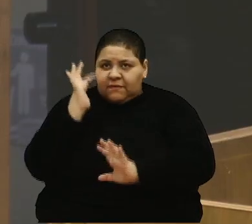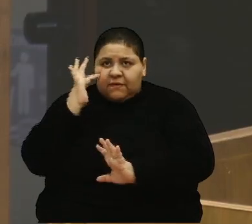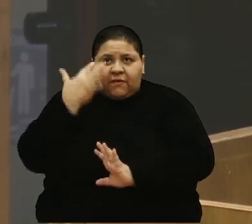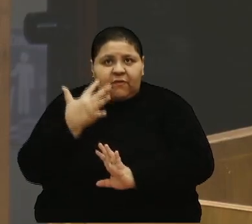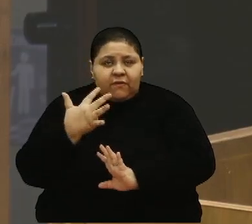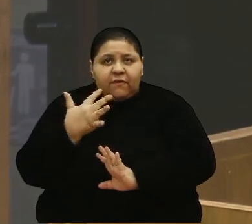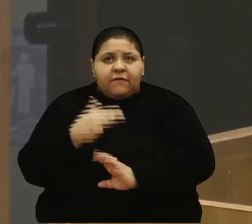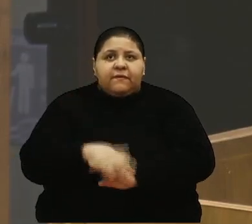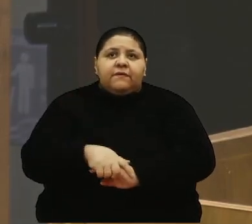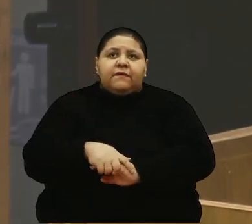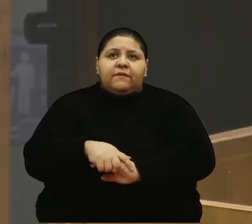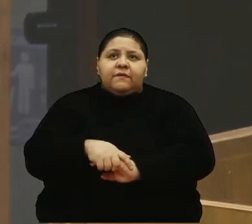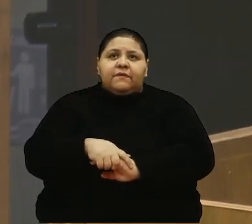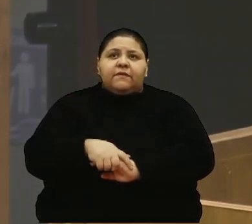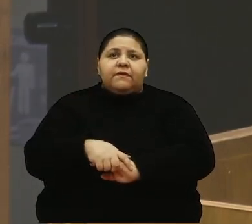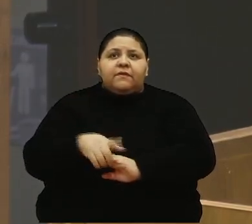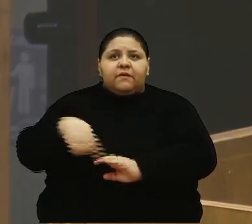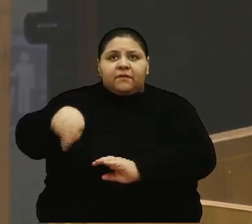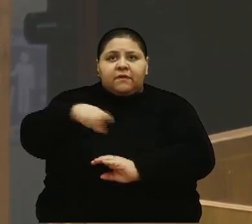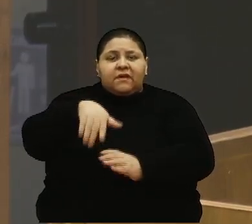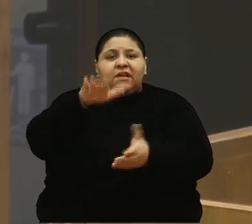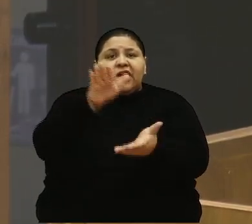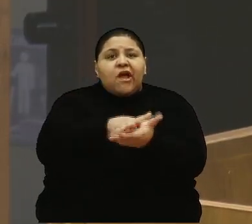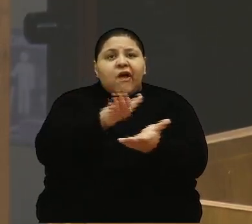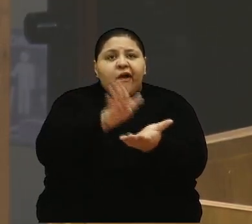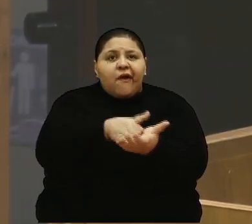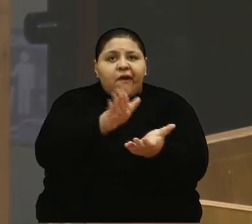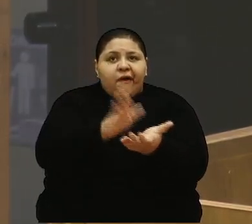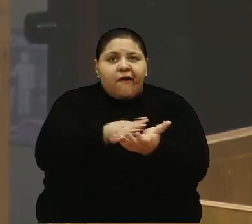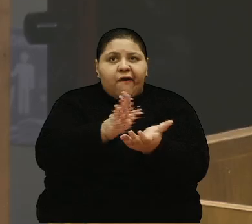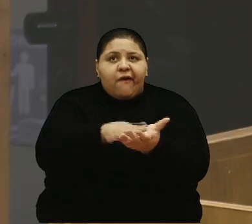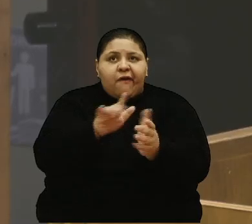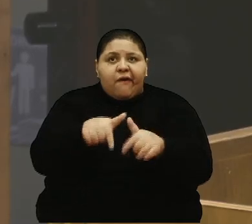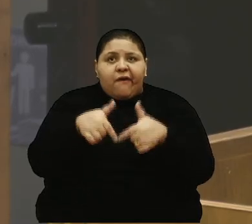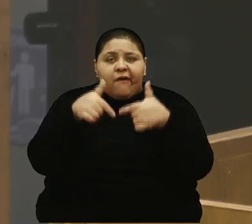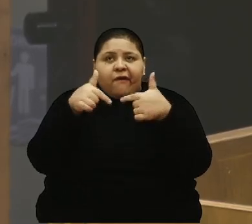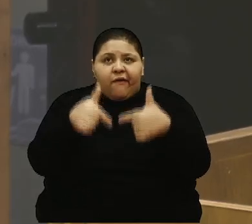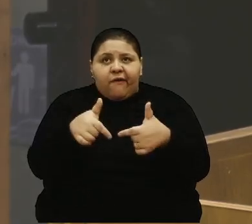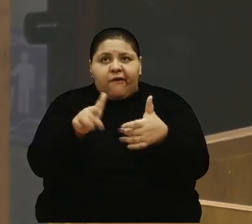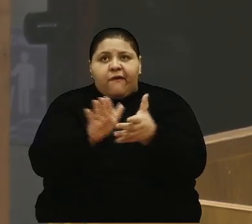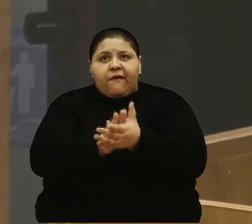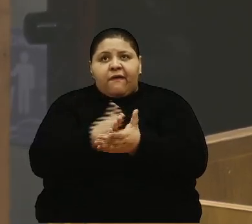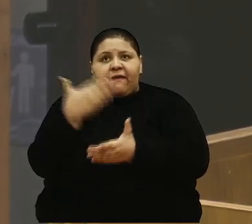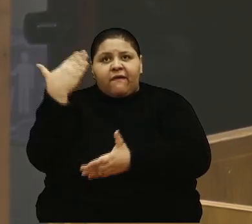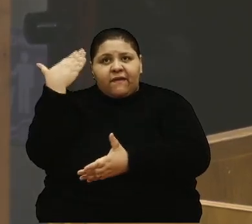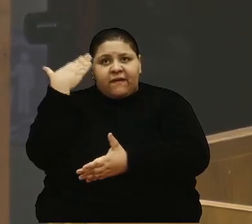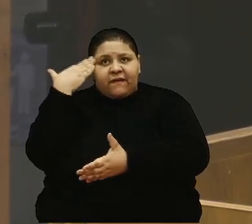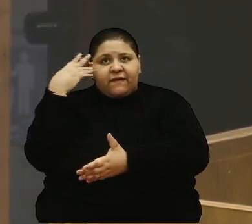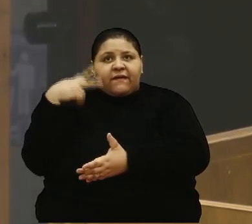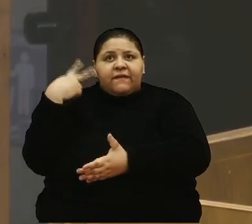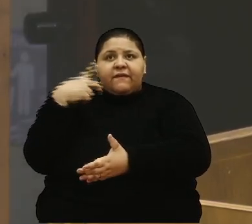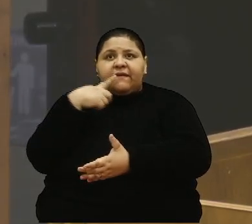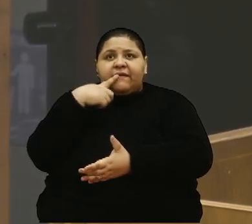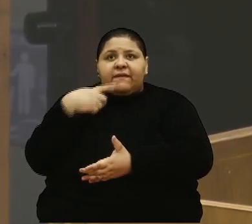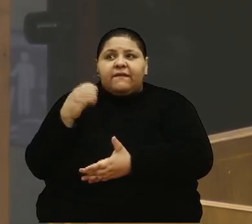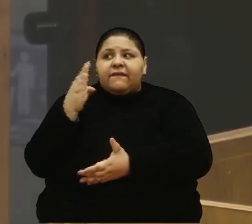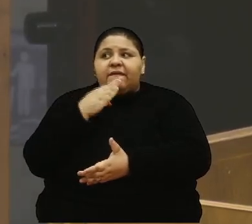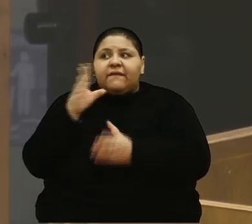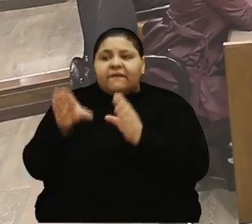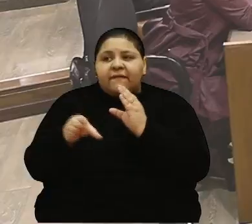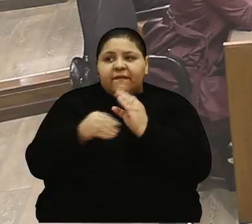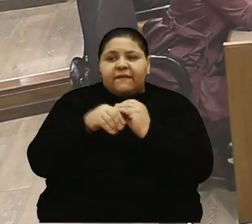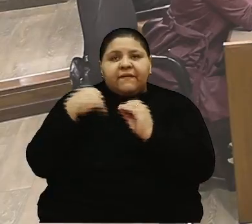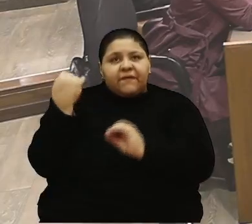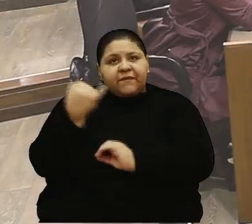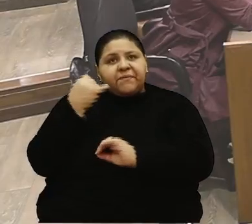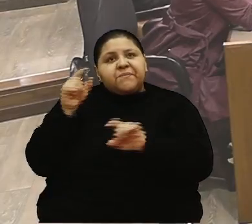mas diuturnamente a gente cobra exatamente essa situação, porque a gente sabe que é complexa. Rapidinho, vereadora Rose, por gentileza. Sim, é